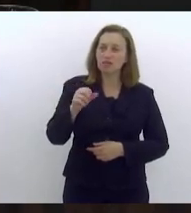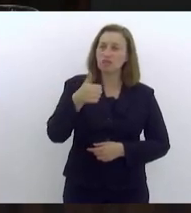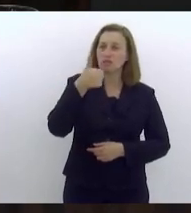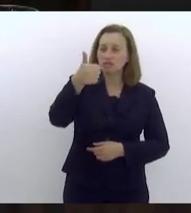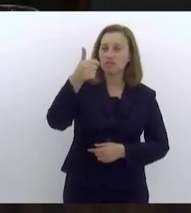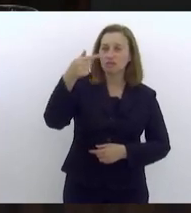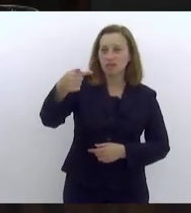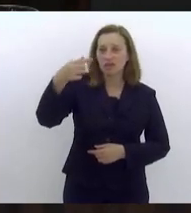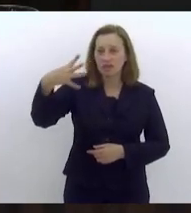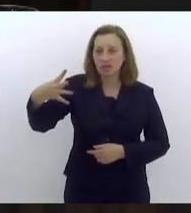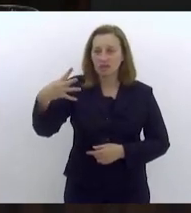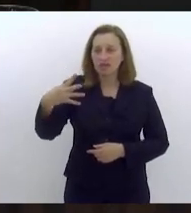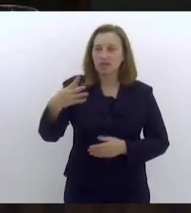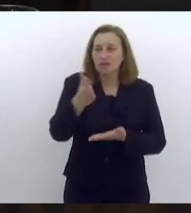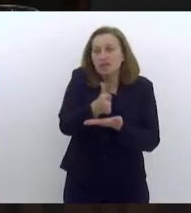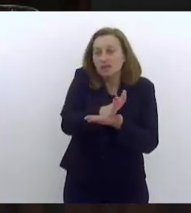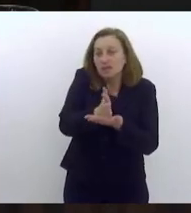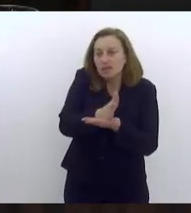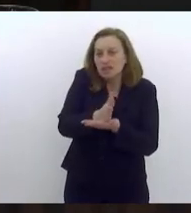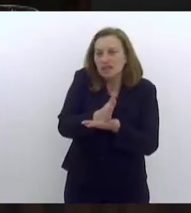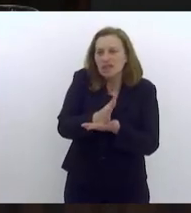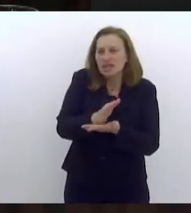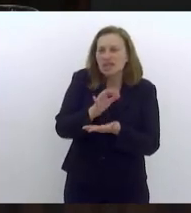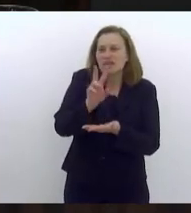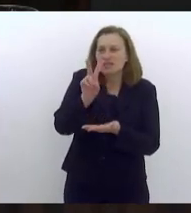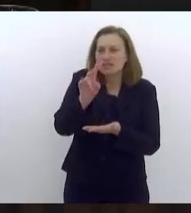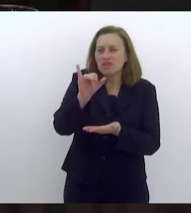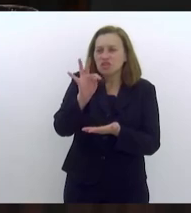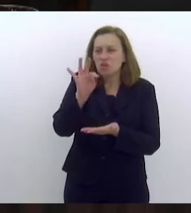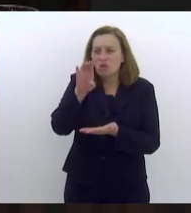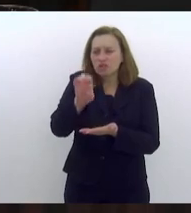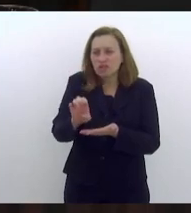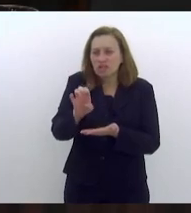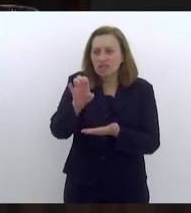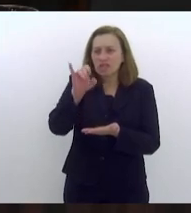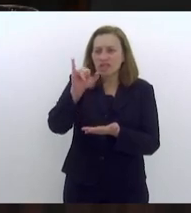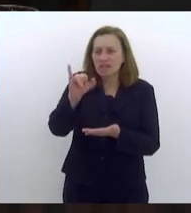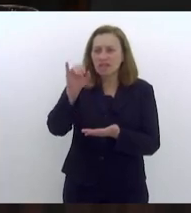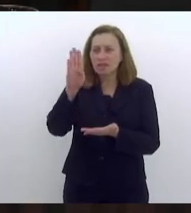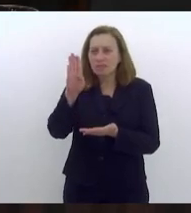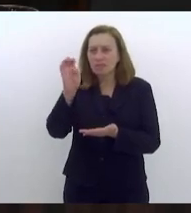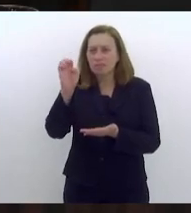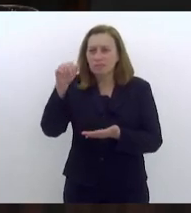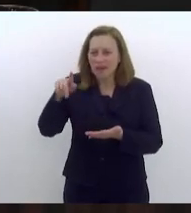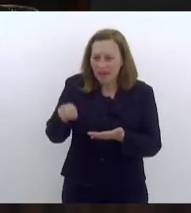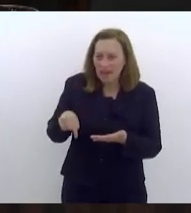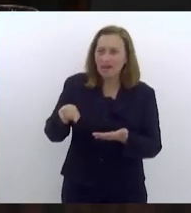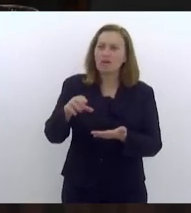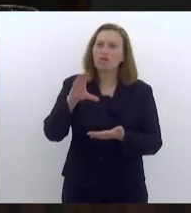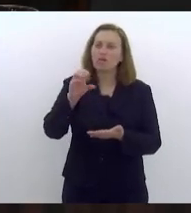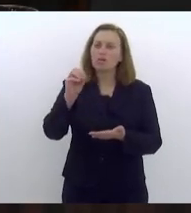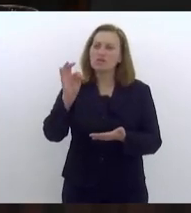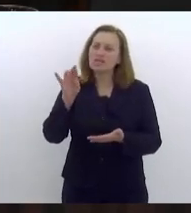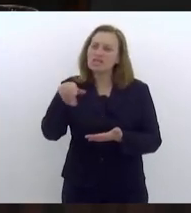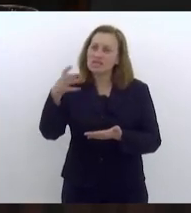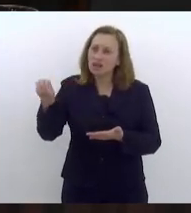liga Visconde de Imbé a Trajano de Moraes e Conceição de Macabu, do Estado do Rio de